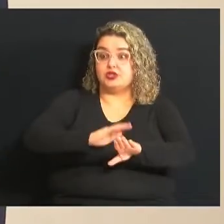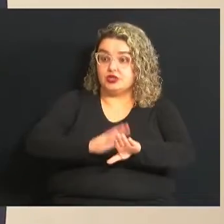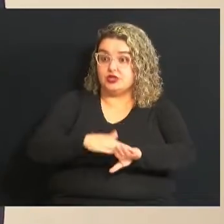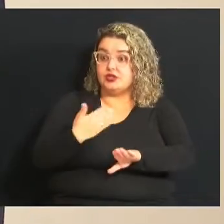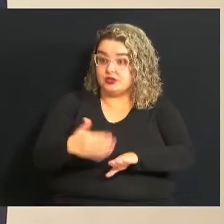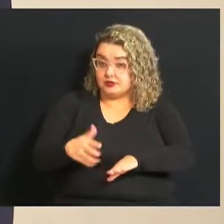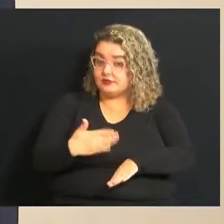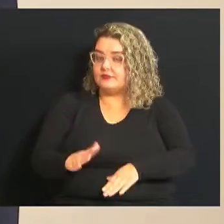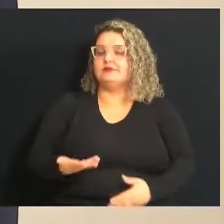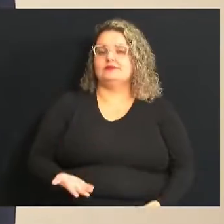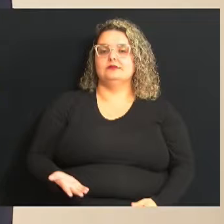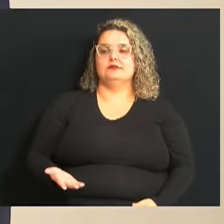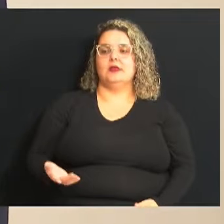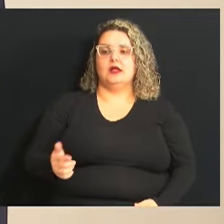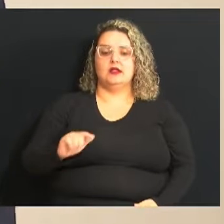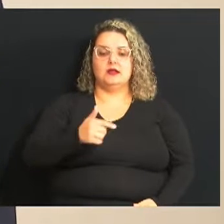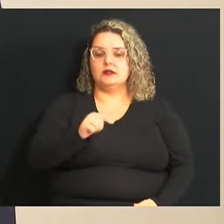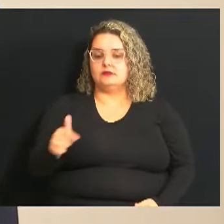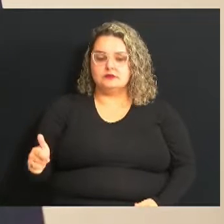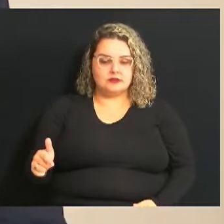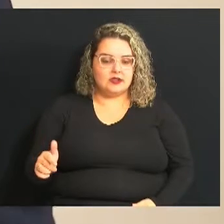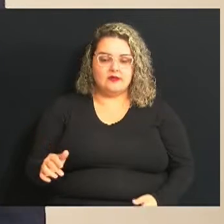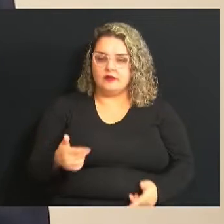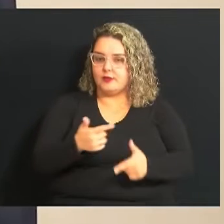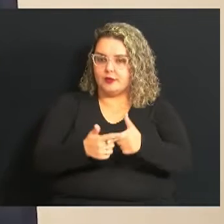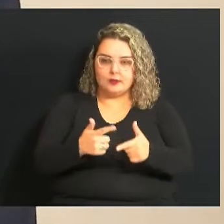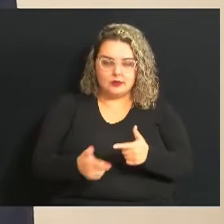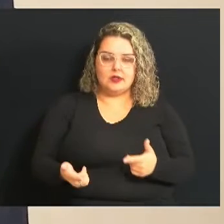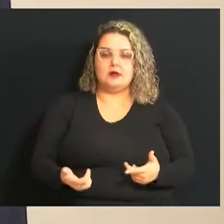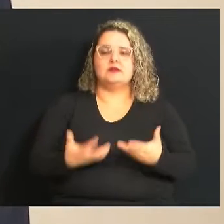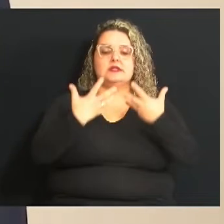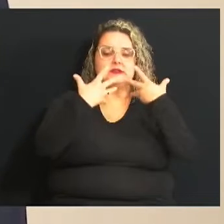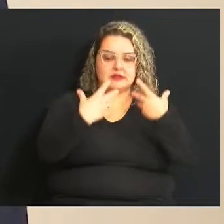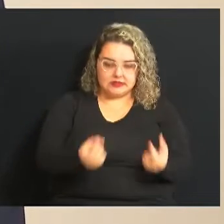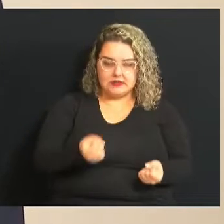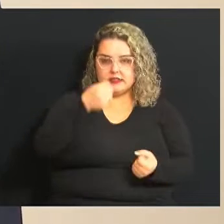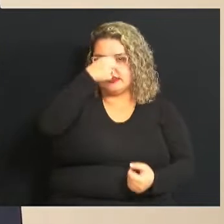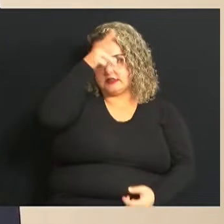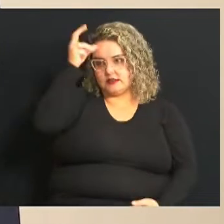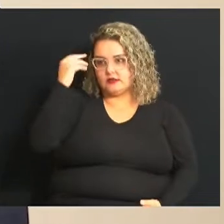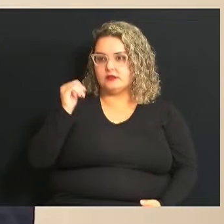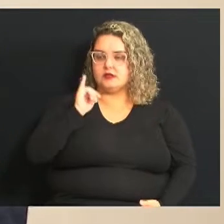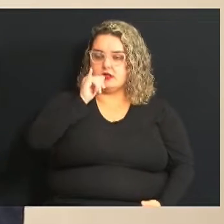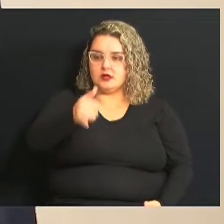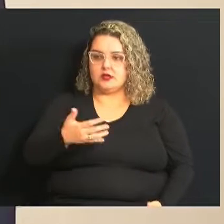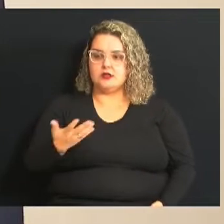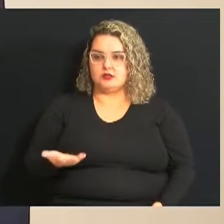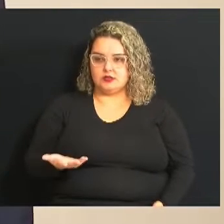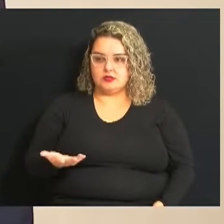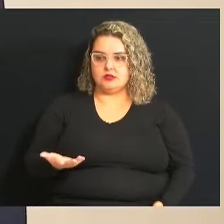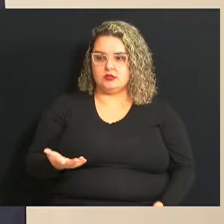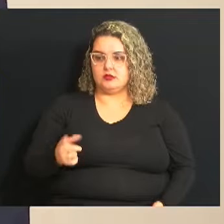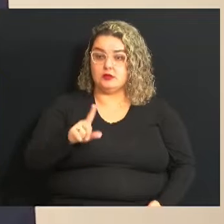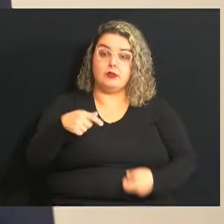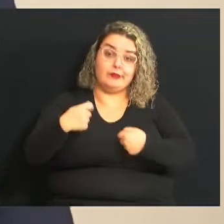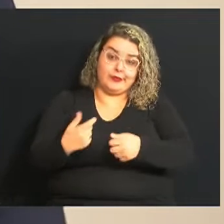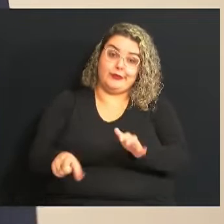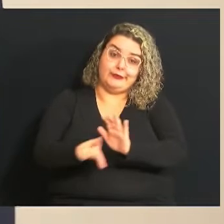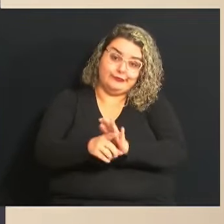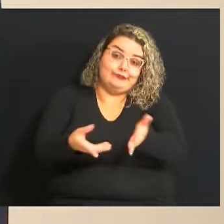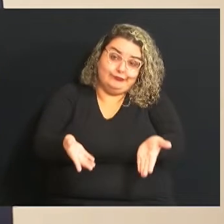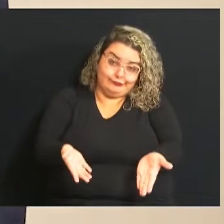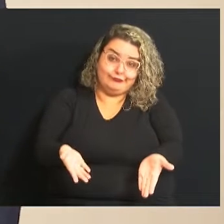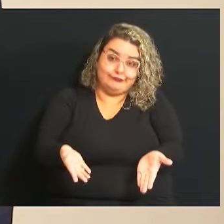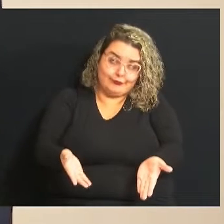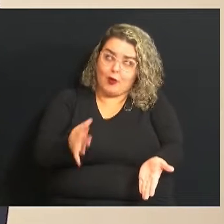pelo prefeito, e apesar de a gente dizer assim que nem precisaria de uma lei dessa, né? Que é